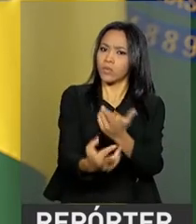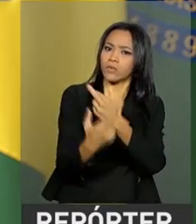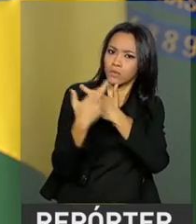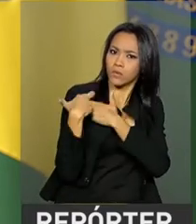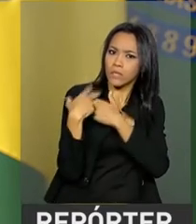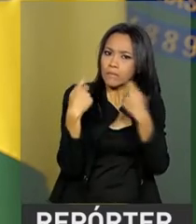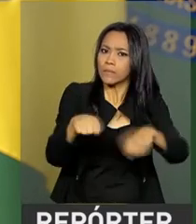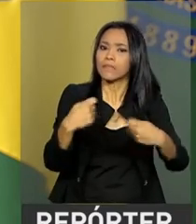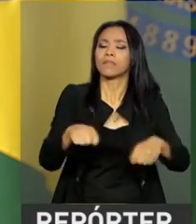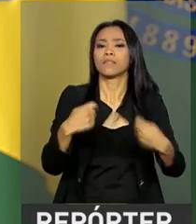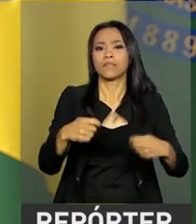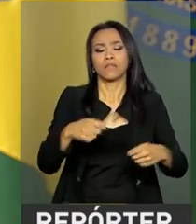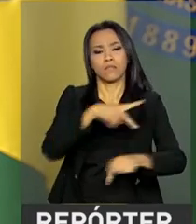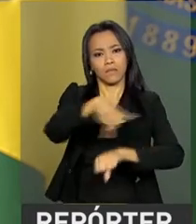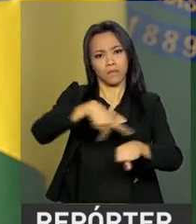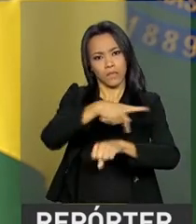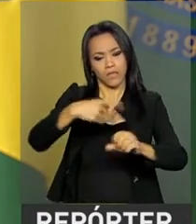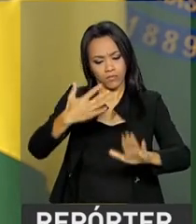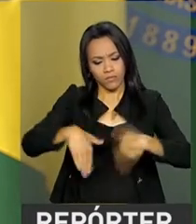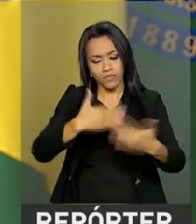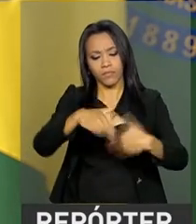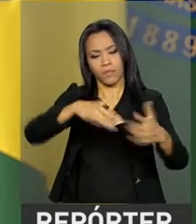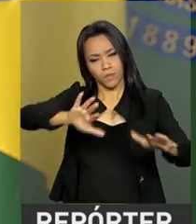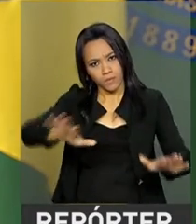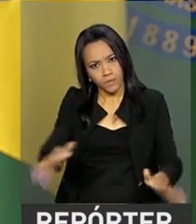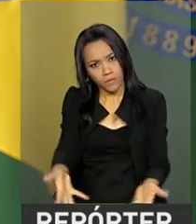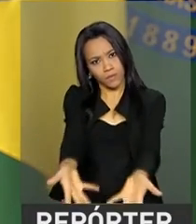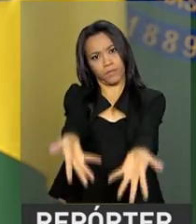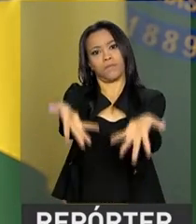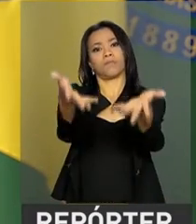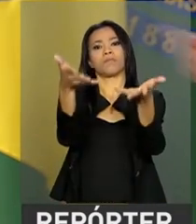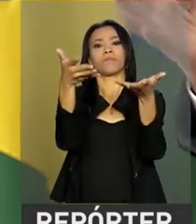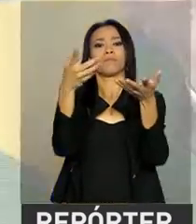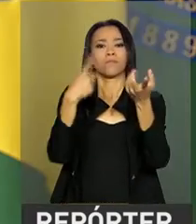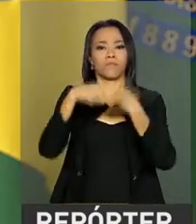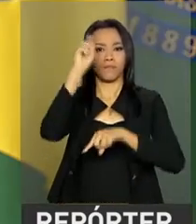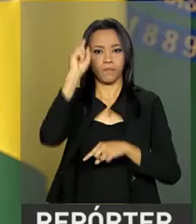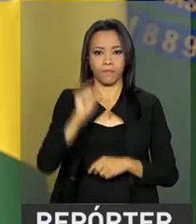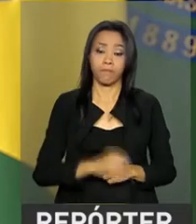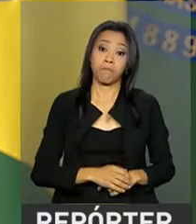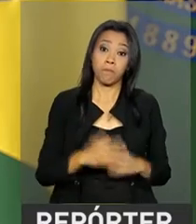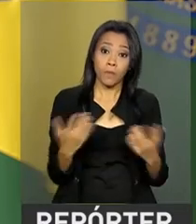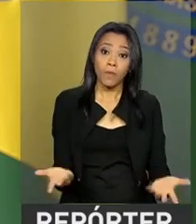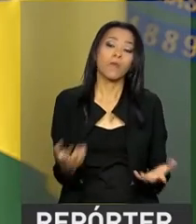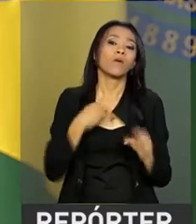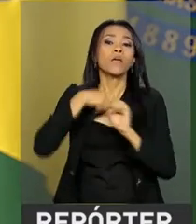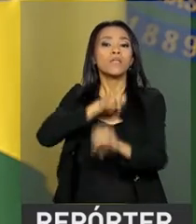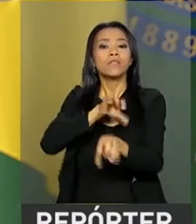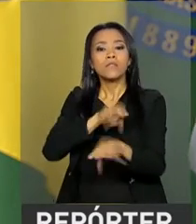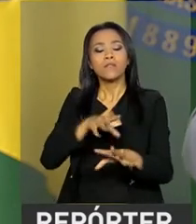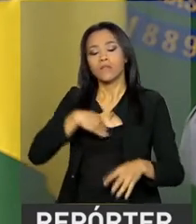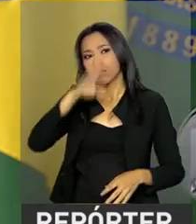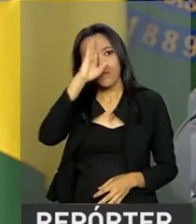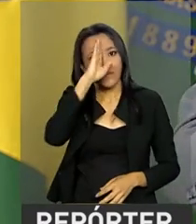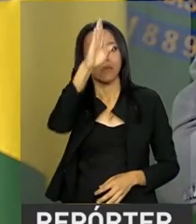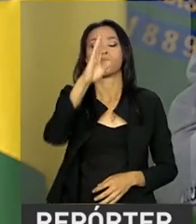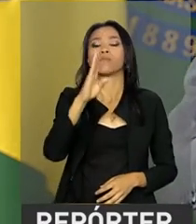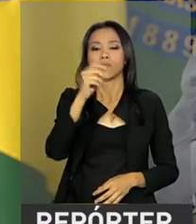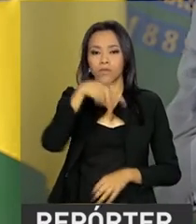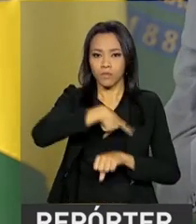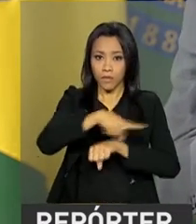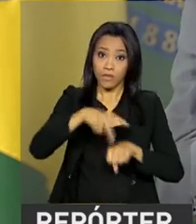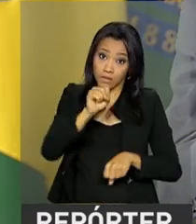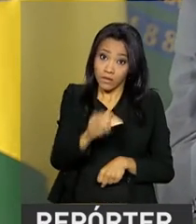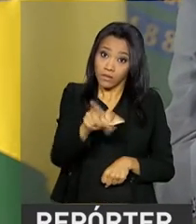para que o país possa crescer, para que o país possa prosperar. Educação é fundamental para o país e, se